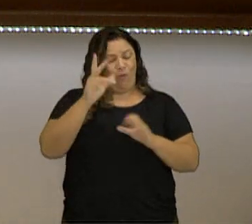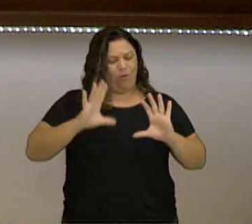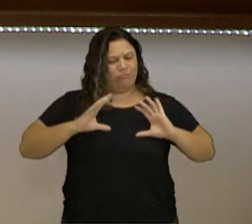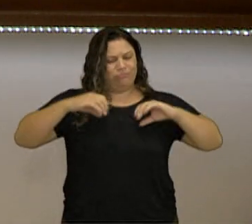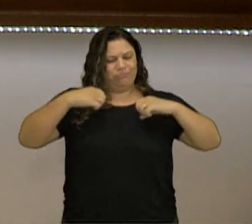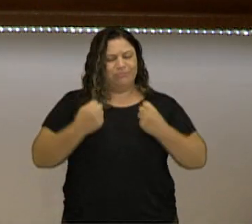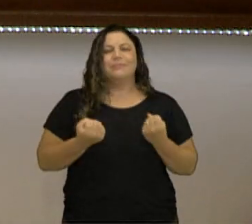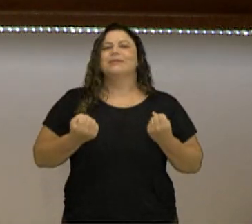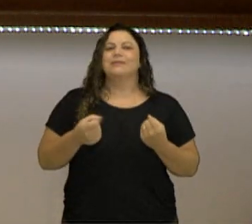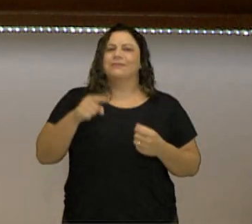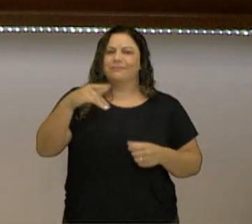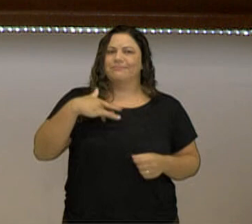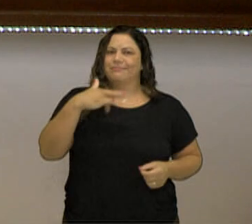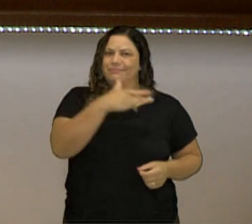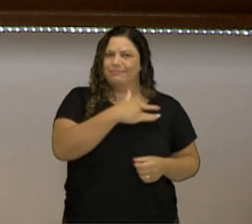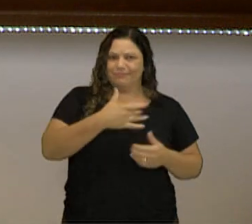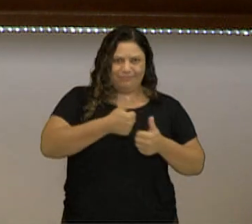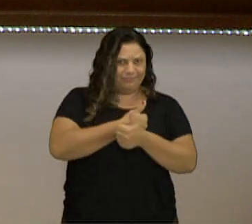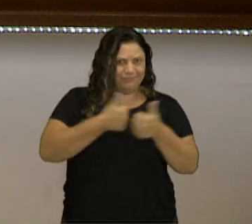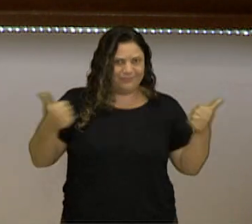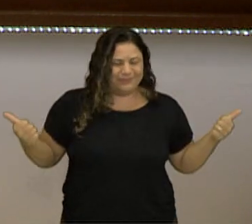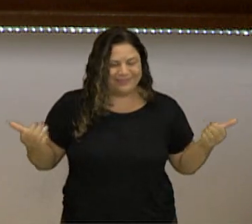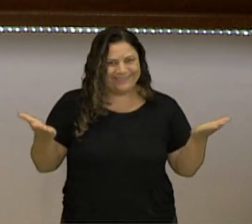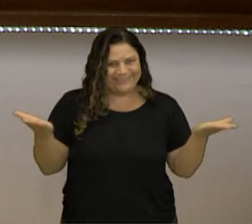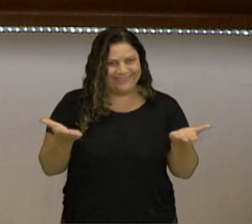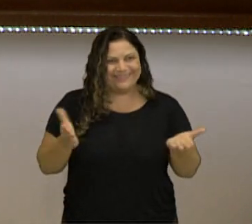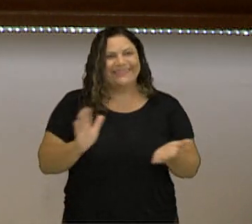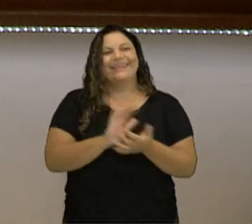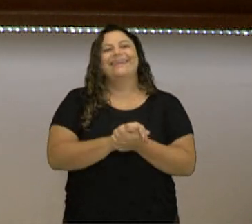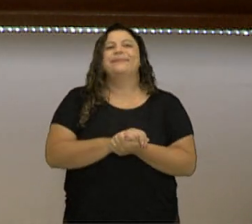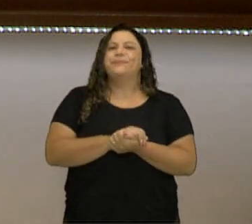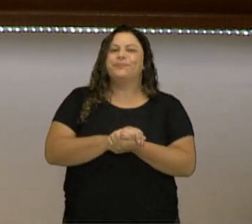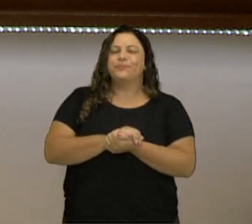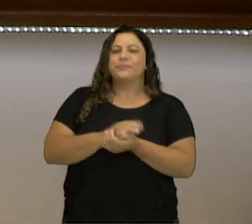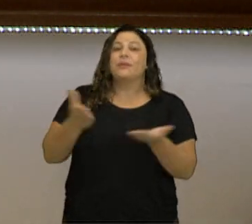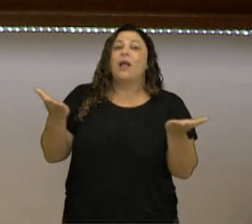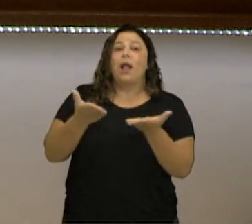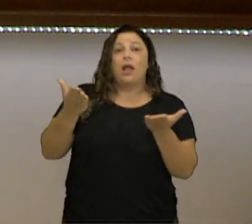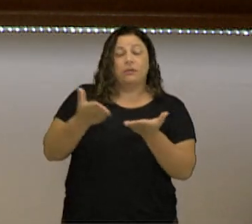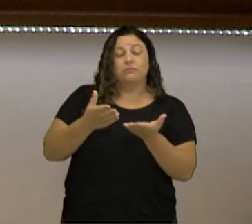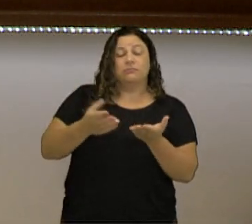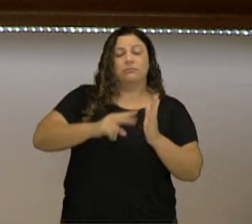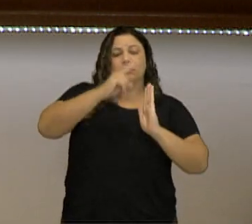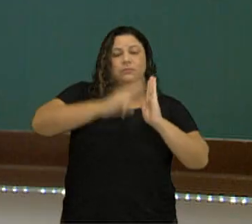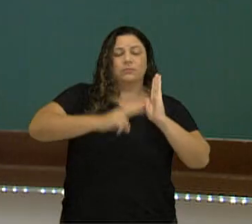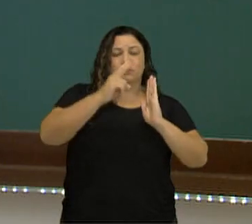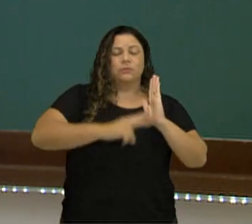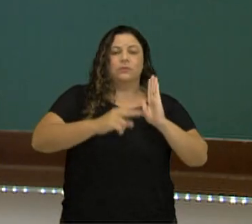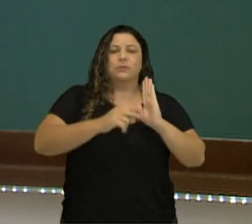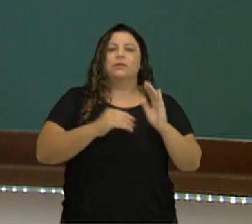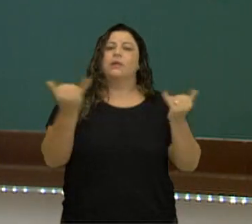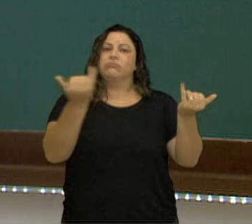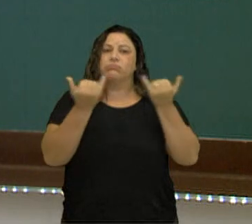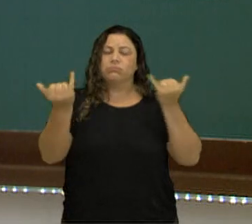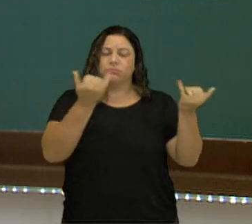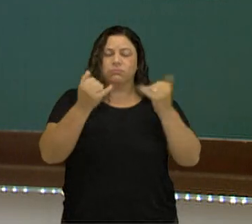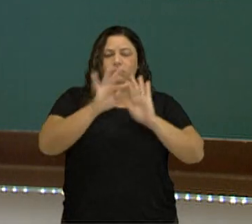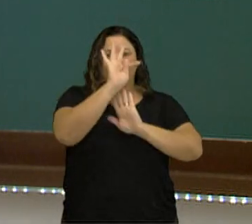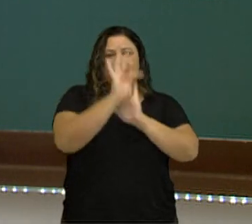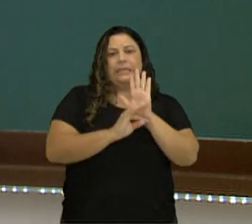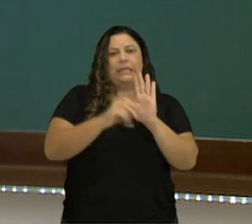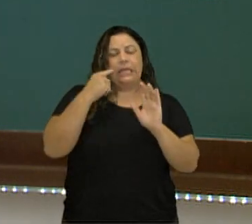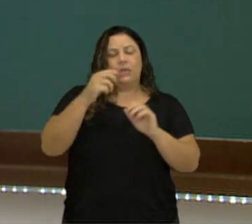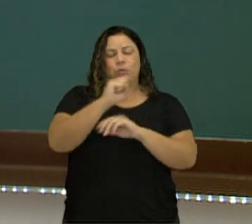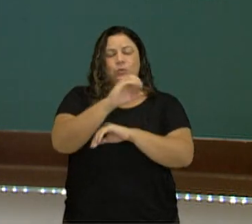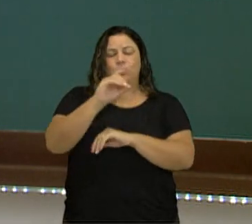e você vai ficar saudável, ok, pessoal? Galera, hoje nós lemos textos informativos sobre o sódio.